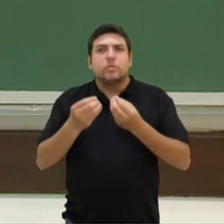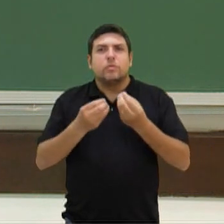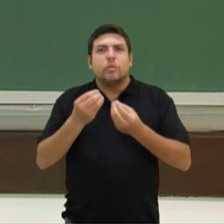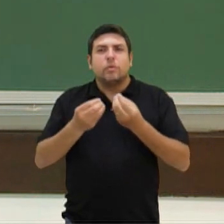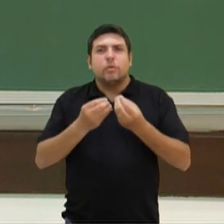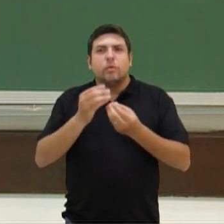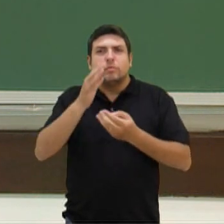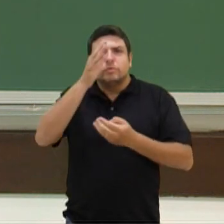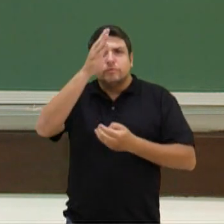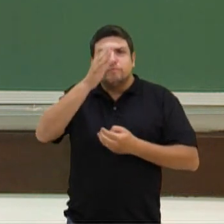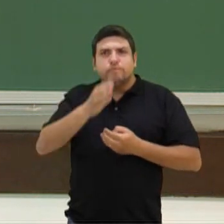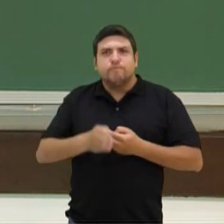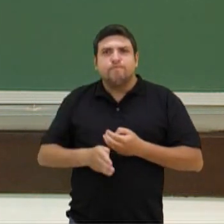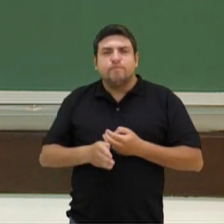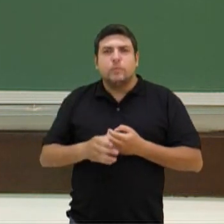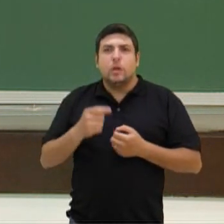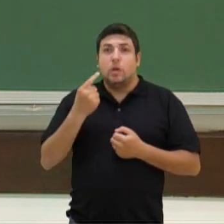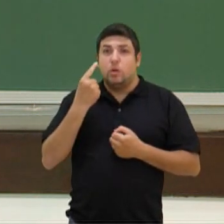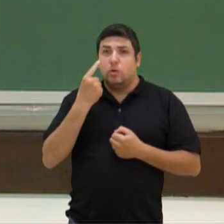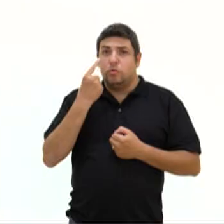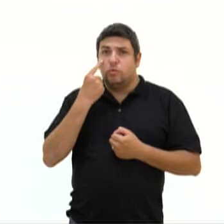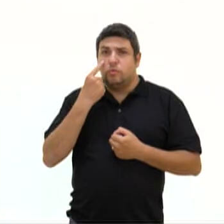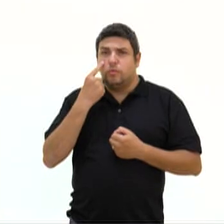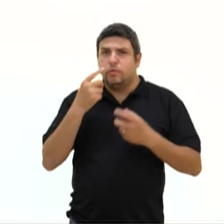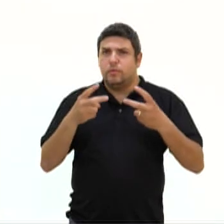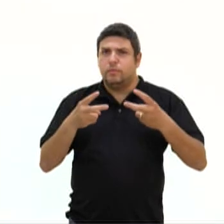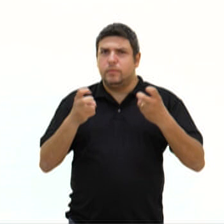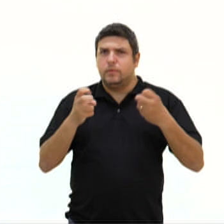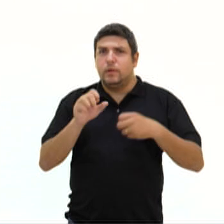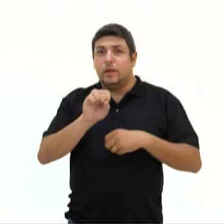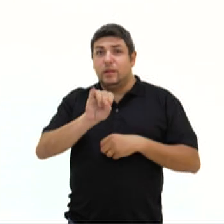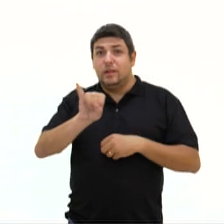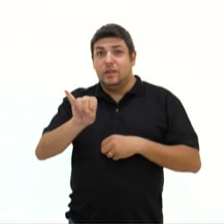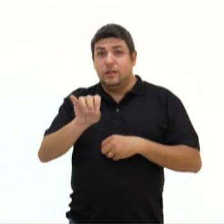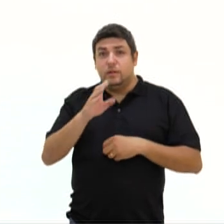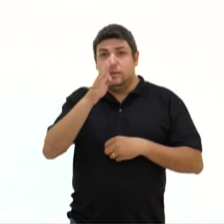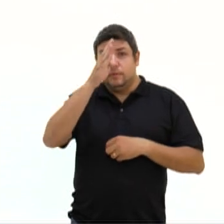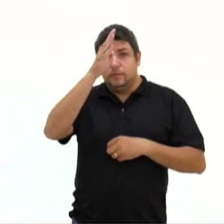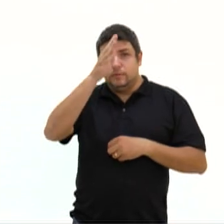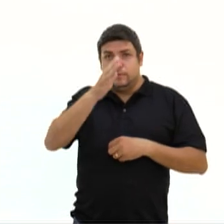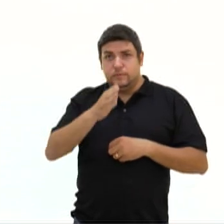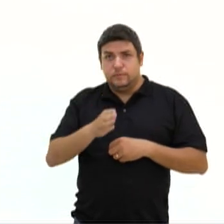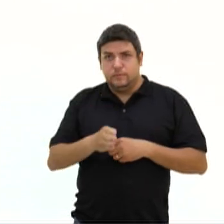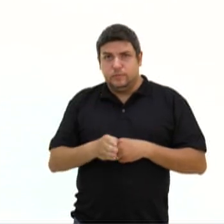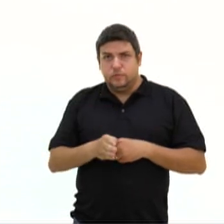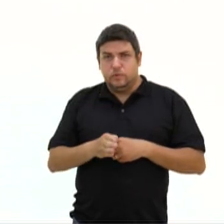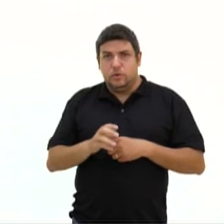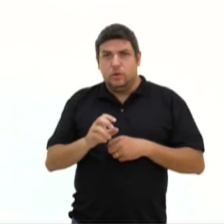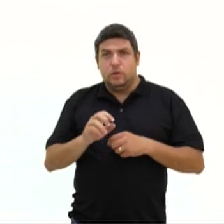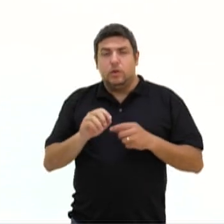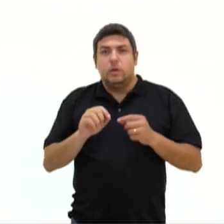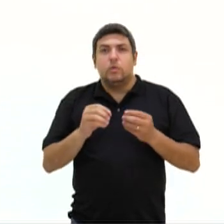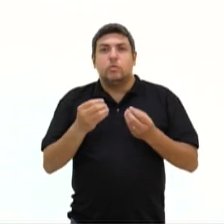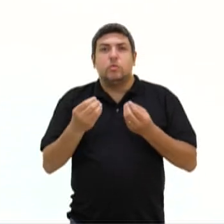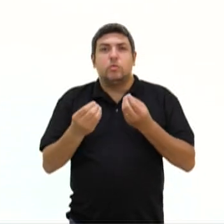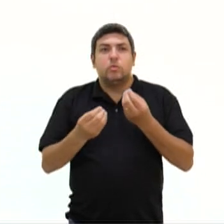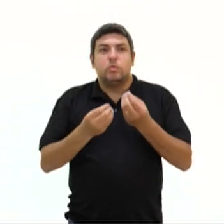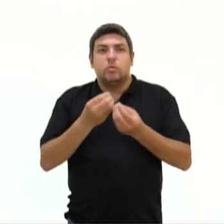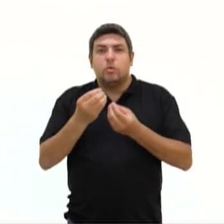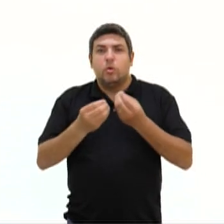Vejam nessa imagem do trapézio, se você traçar um eixo de baixo para cima